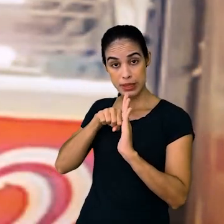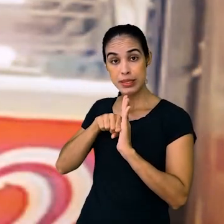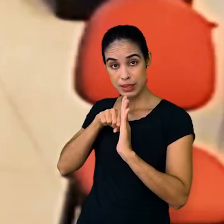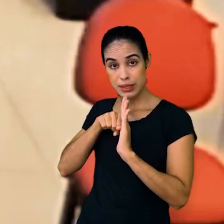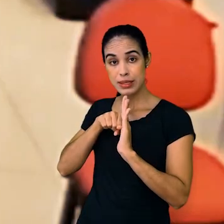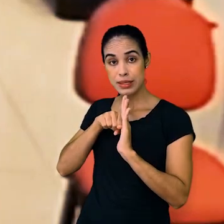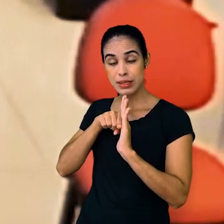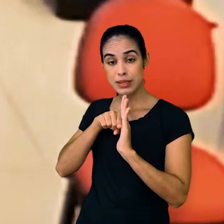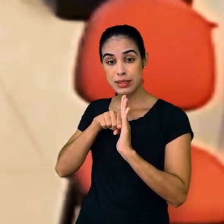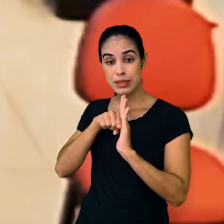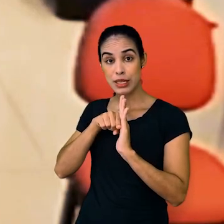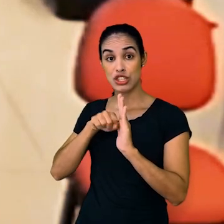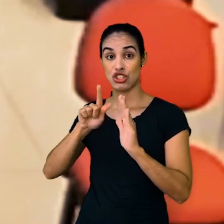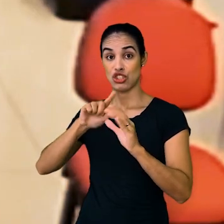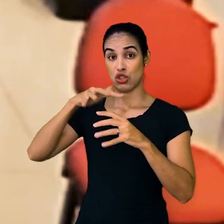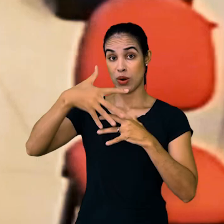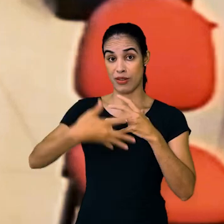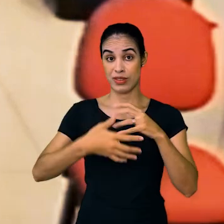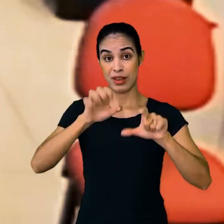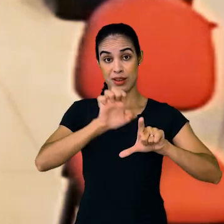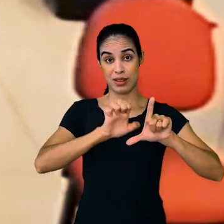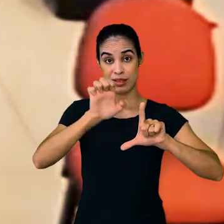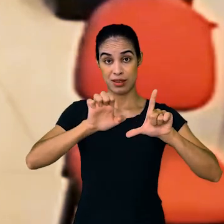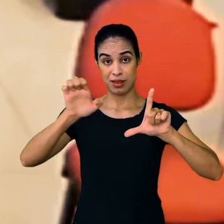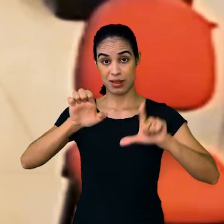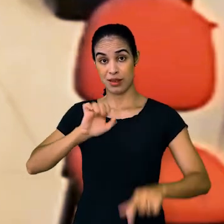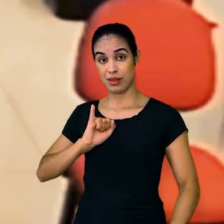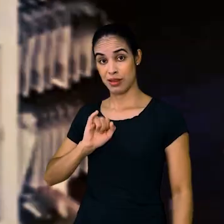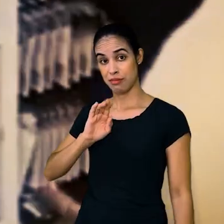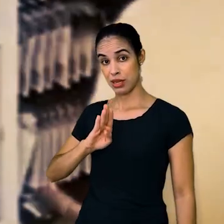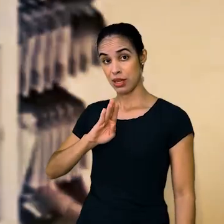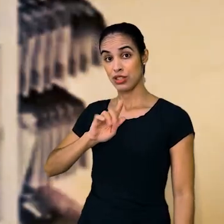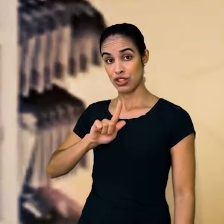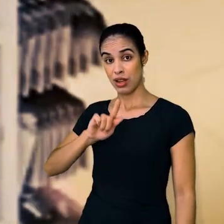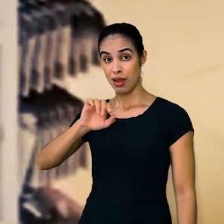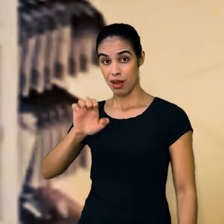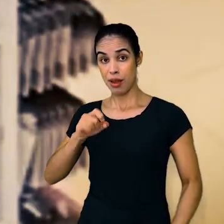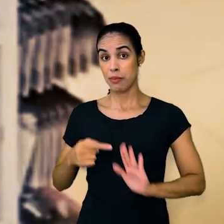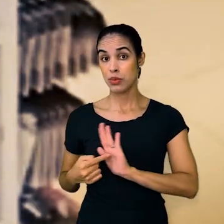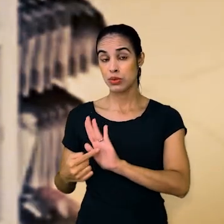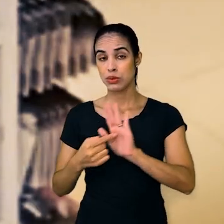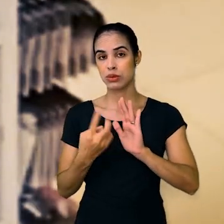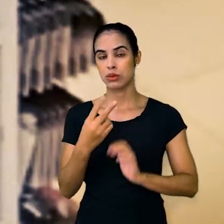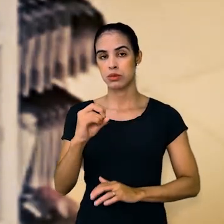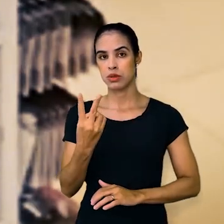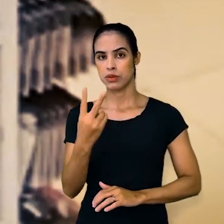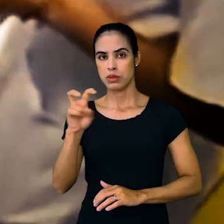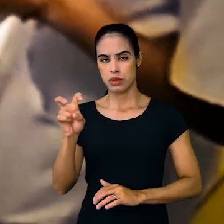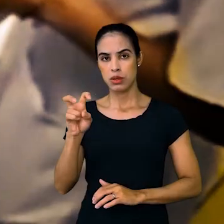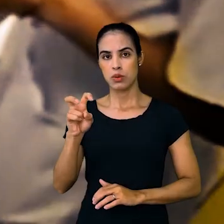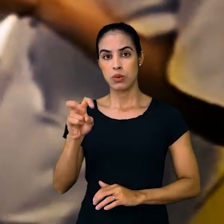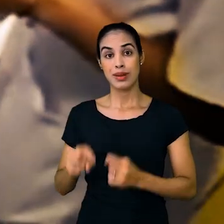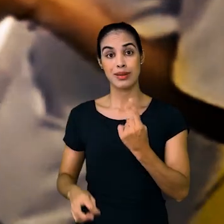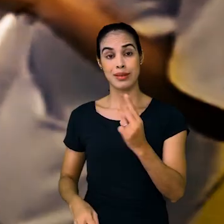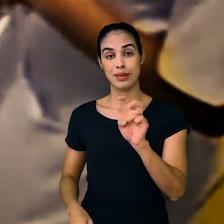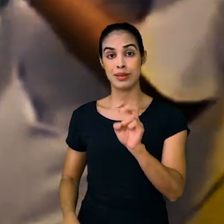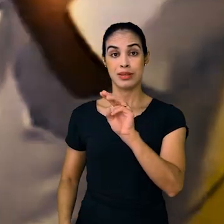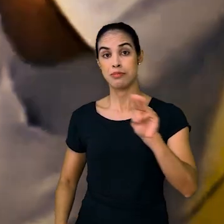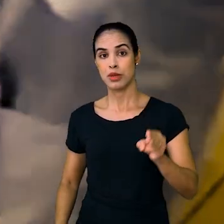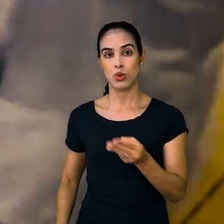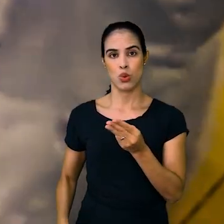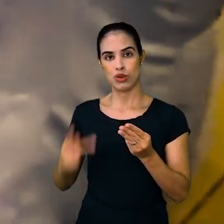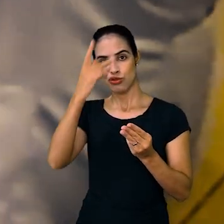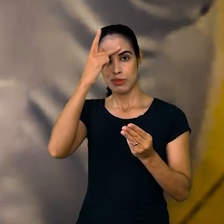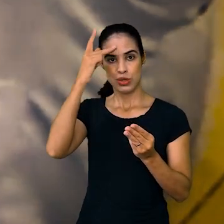pelo Instituto Brasileiro de Geografia e Estatística, o IBGE, apontou que em 2025, mais de 15 milhões